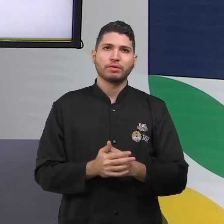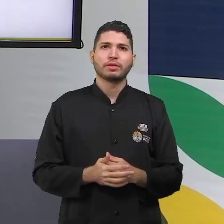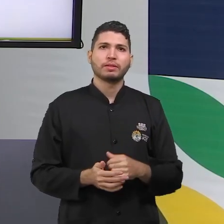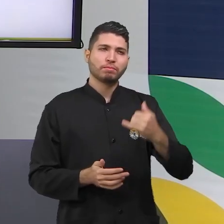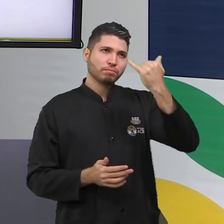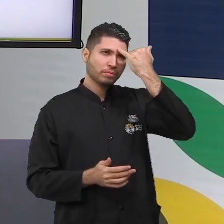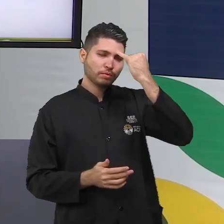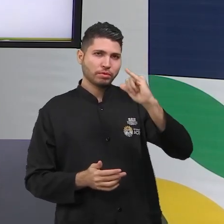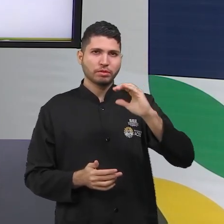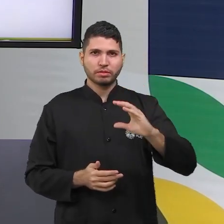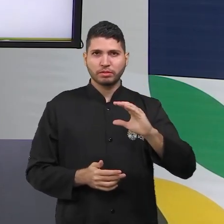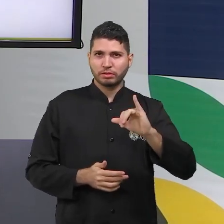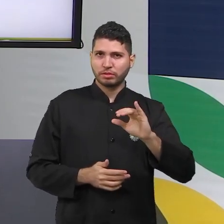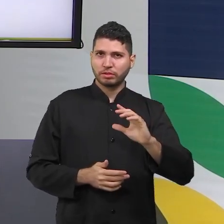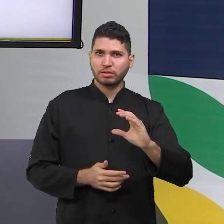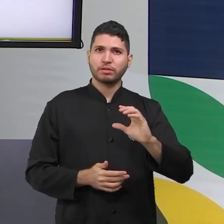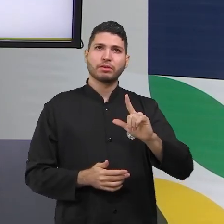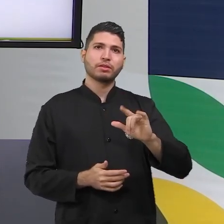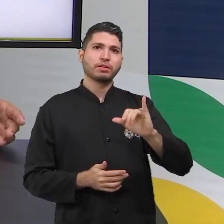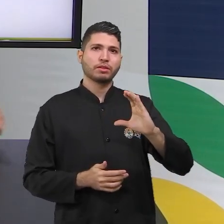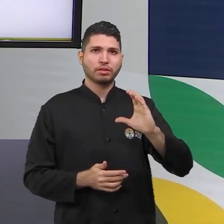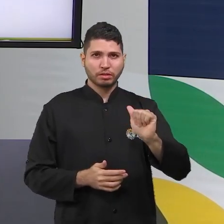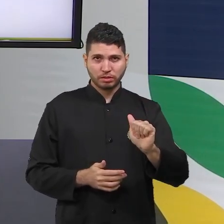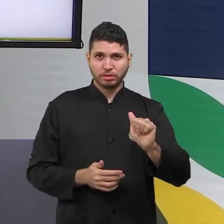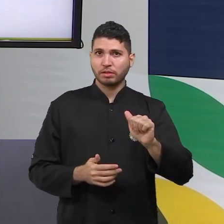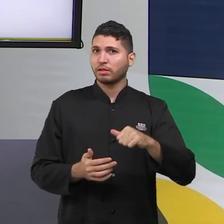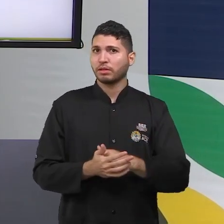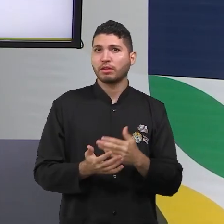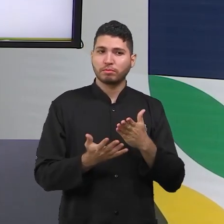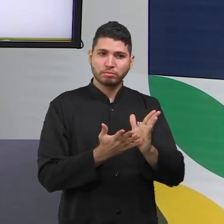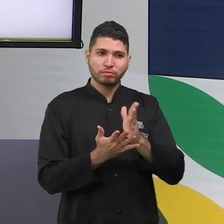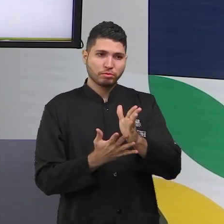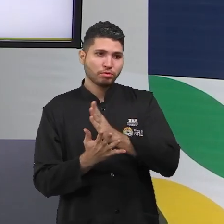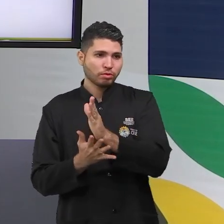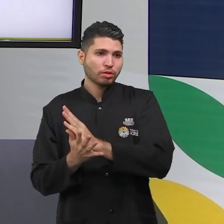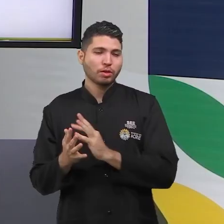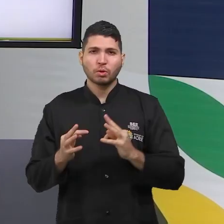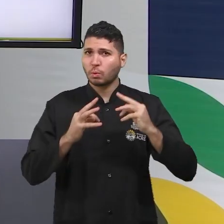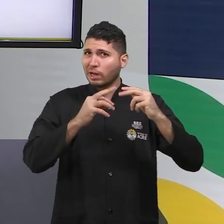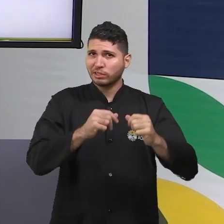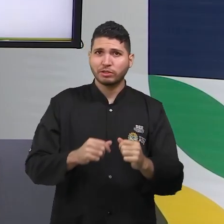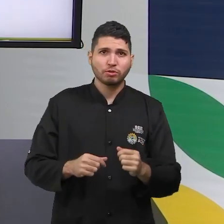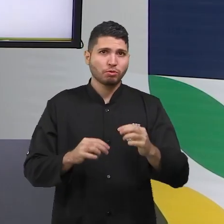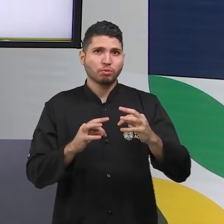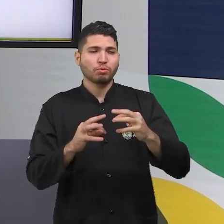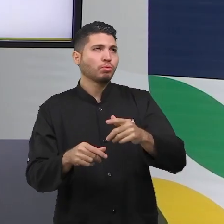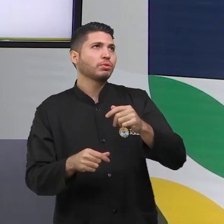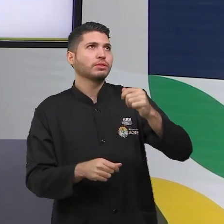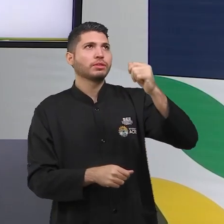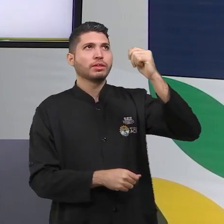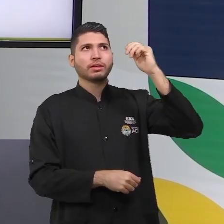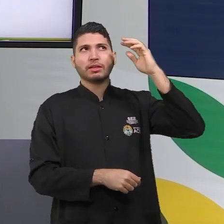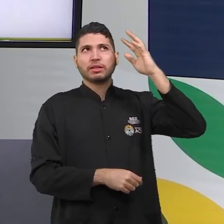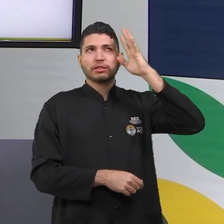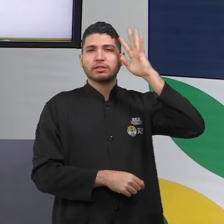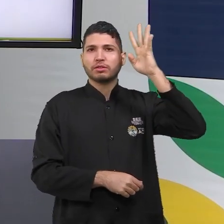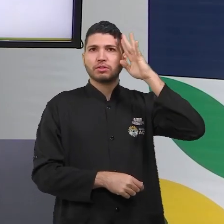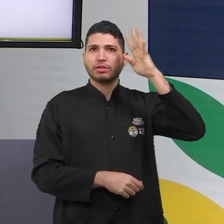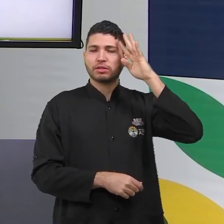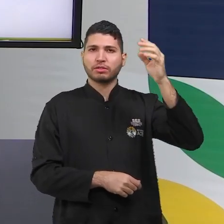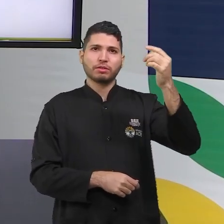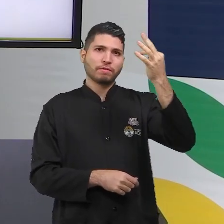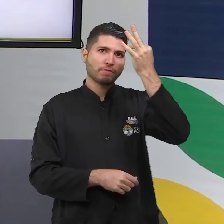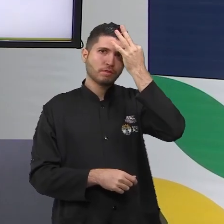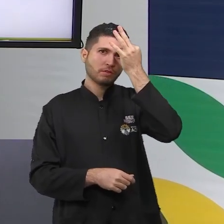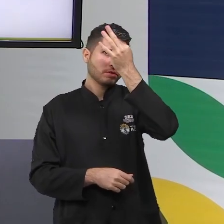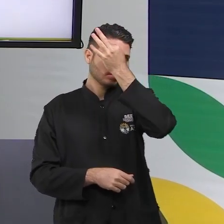cíclica da vida é uma tendência em quase todas as correntes filosóficas. Até na Grécia Antiga, a gente vai ter